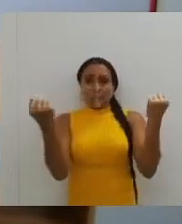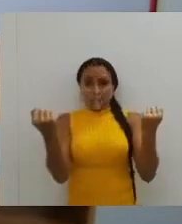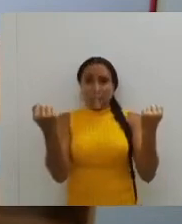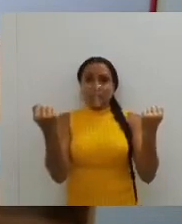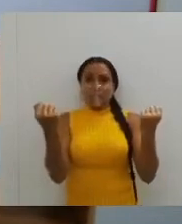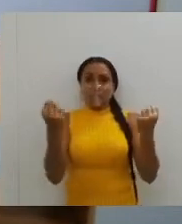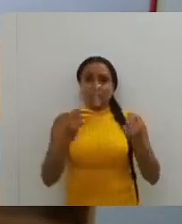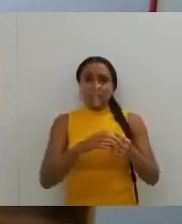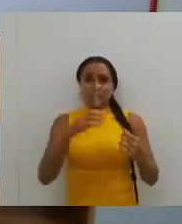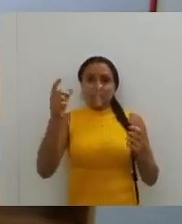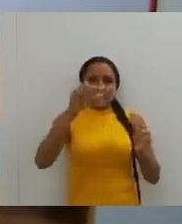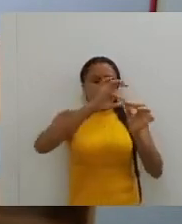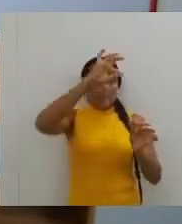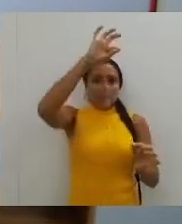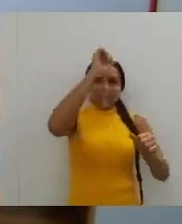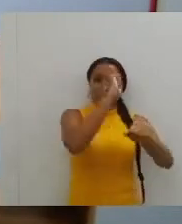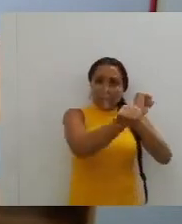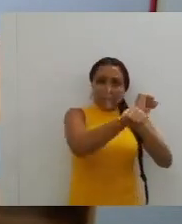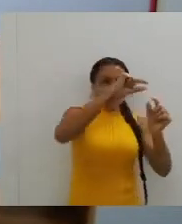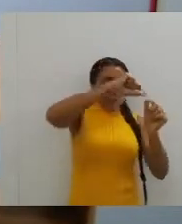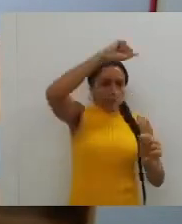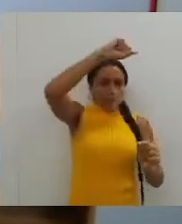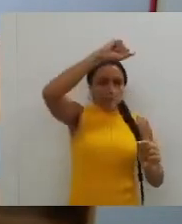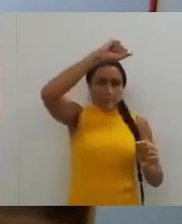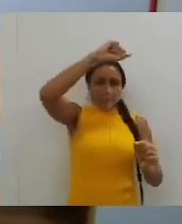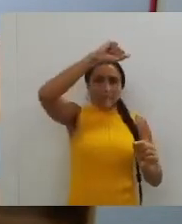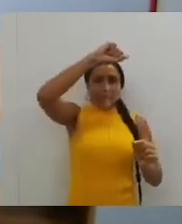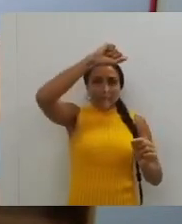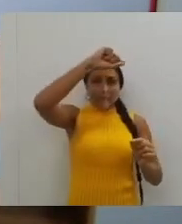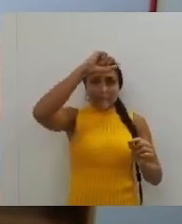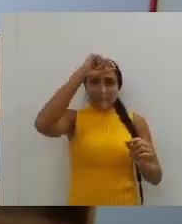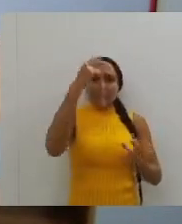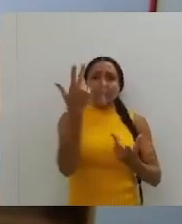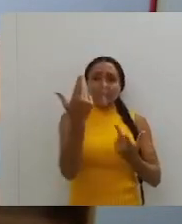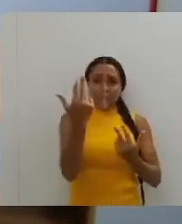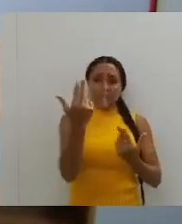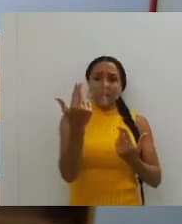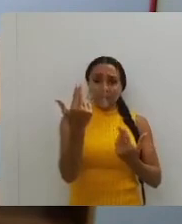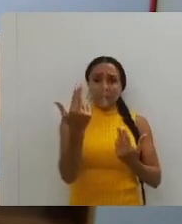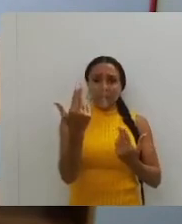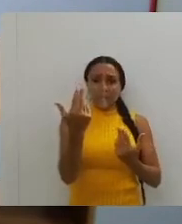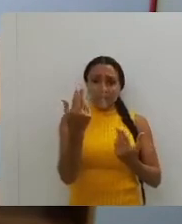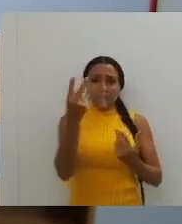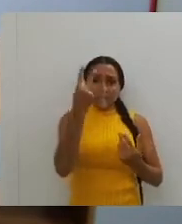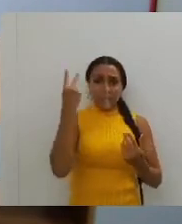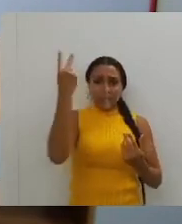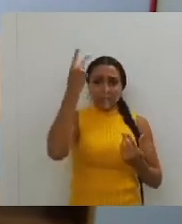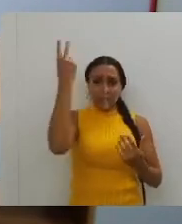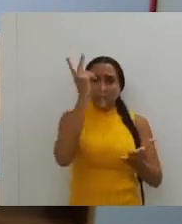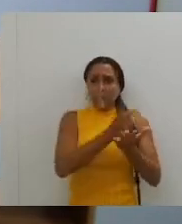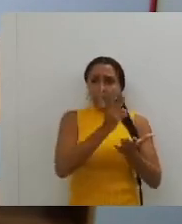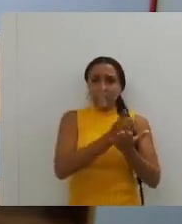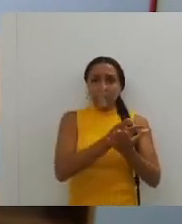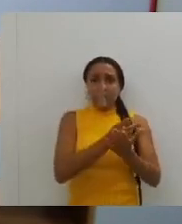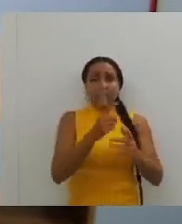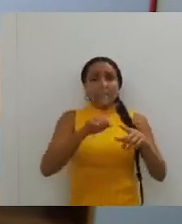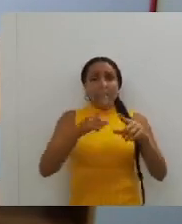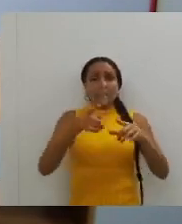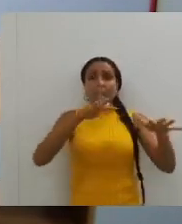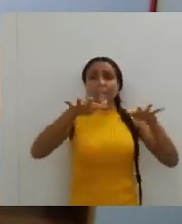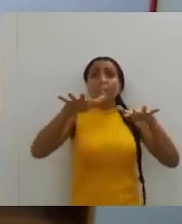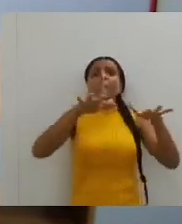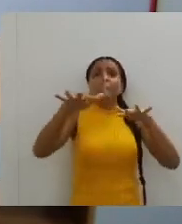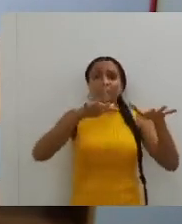uma polia fixa, a tração tinha que ter o mesmo valor da força-peso. Mas como você colocou polias móveis,